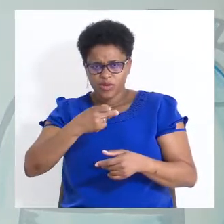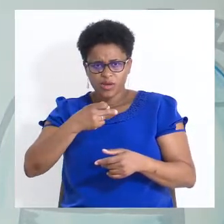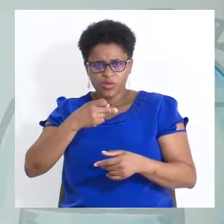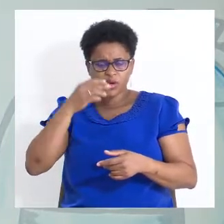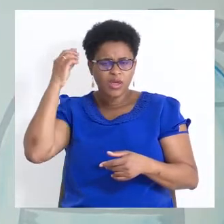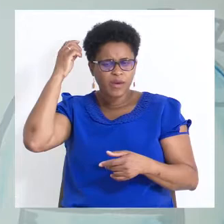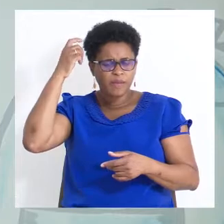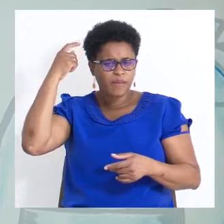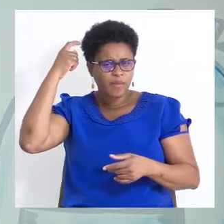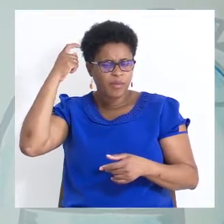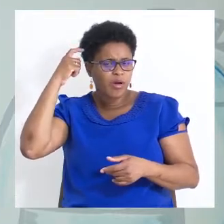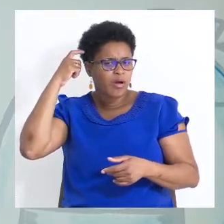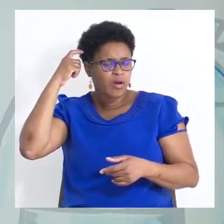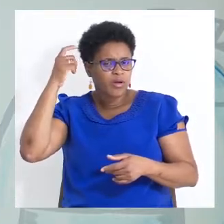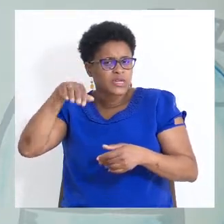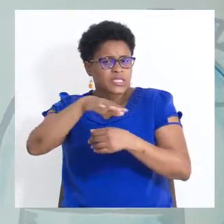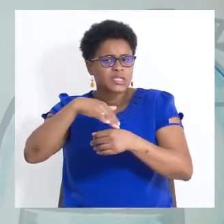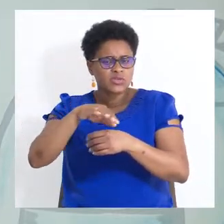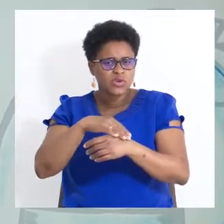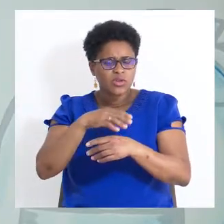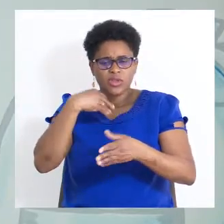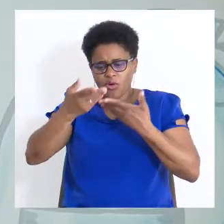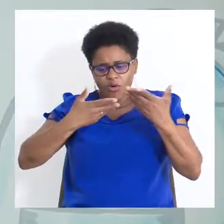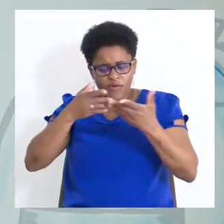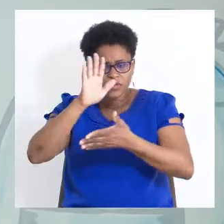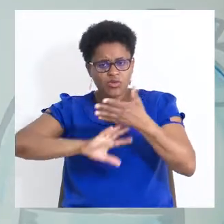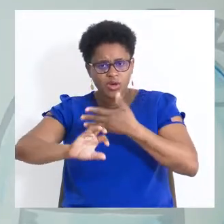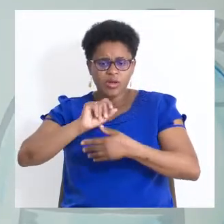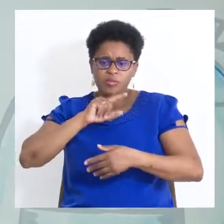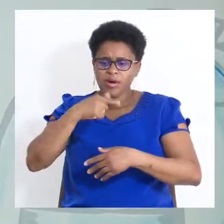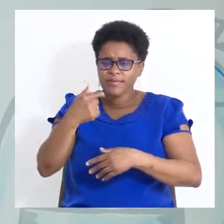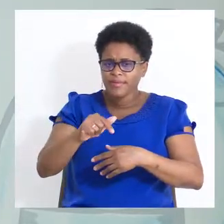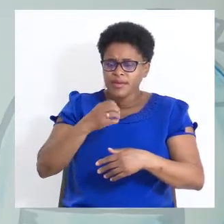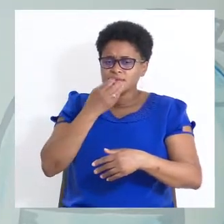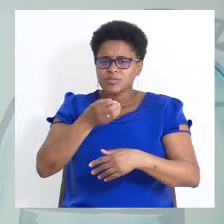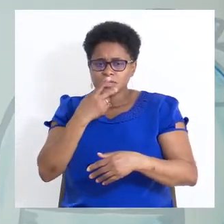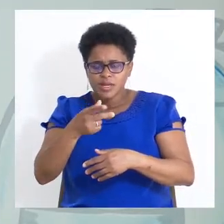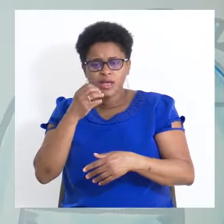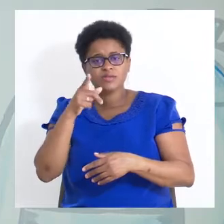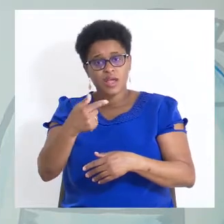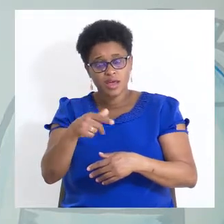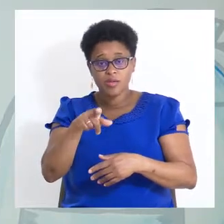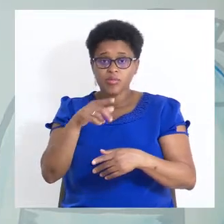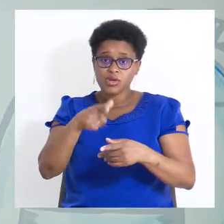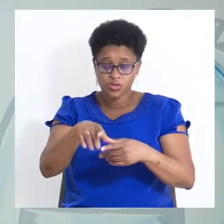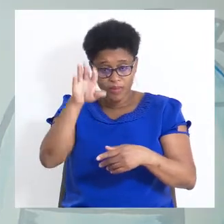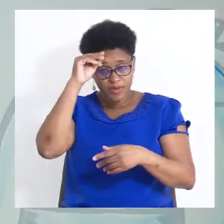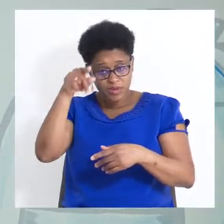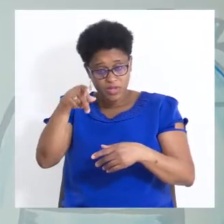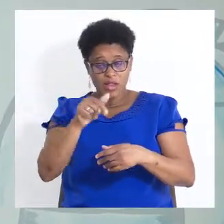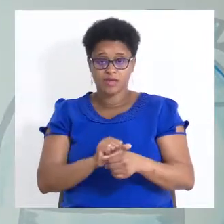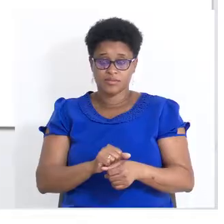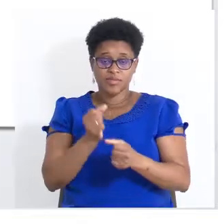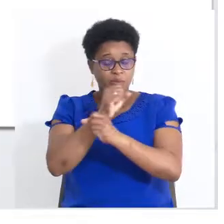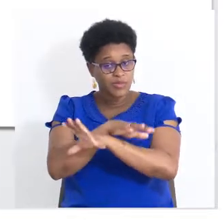na memória e podes, numa situação de conversa com colegas, podes até explicar o que é que está lá, porque memorizaste aquela